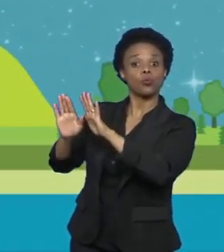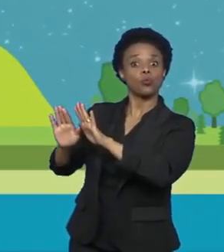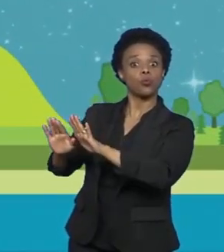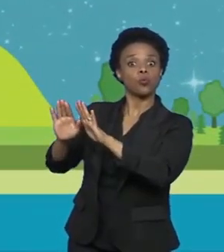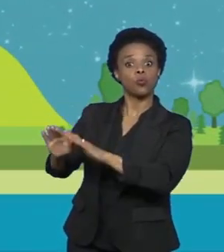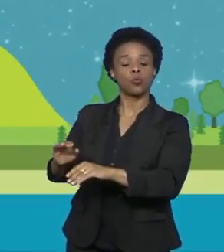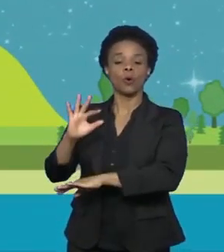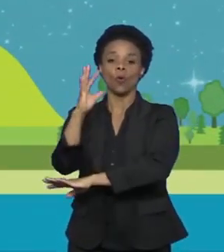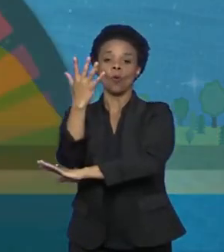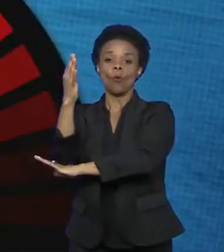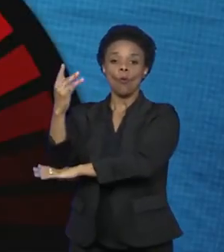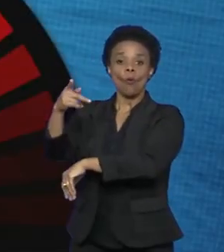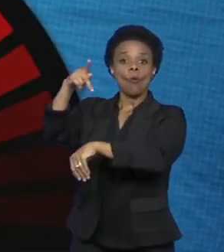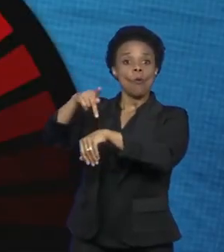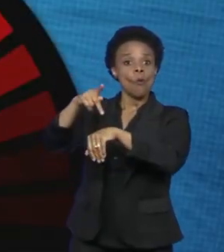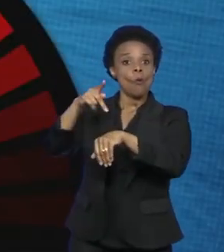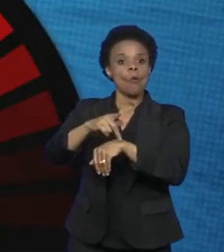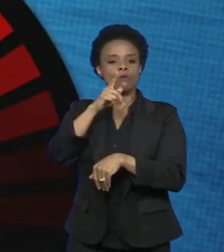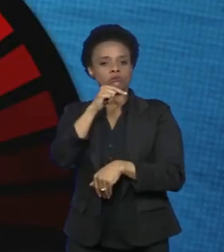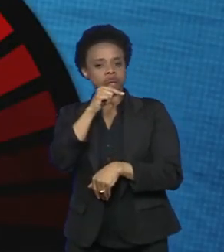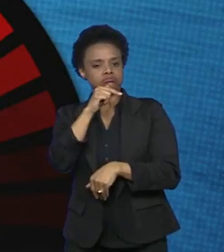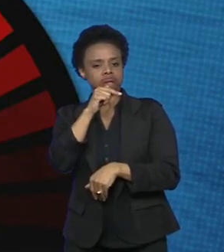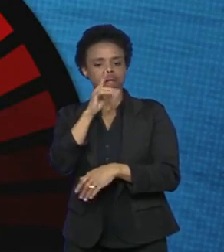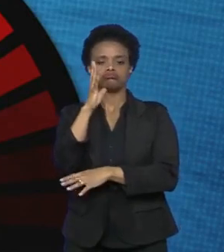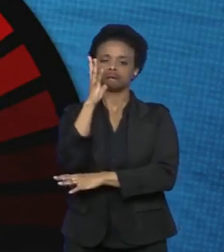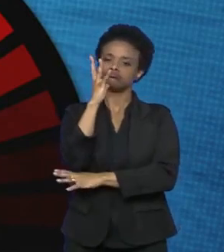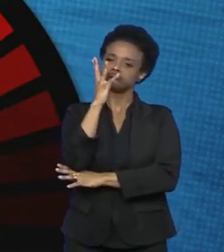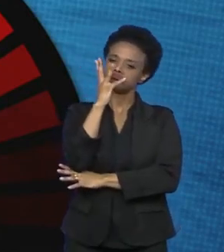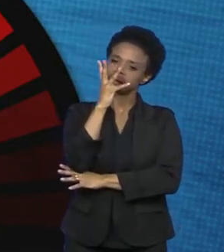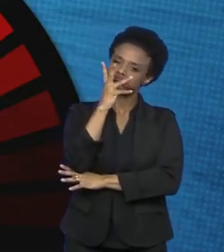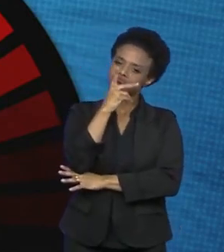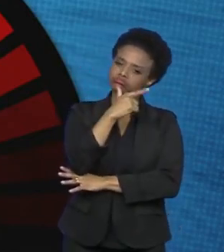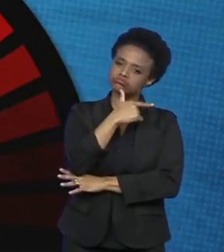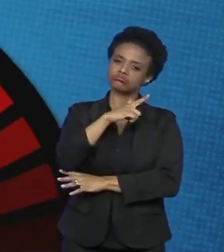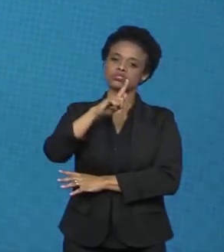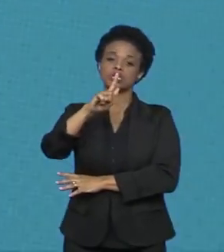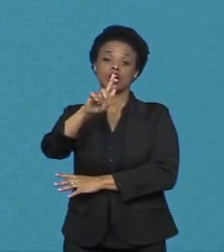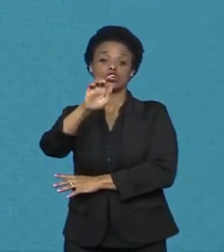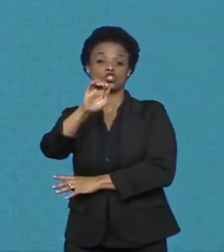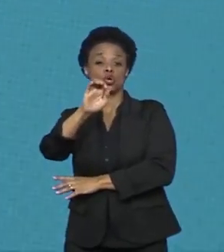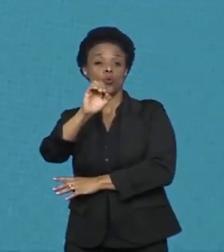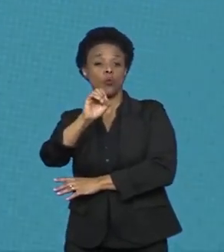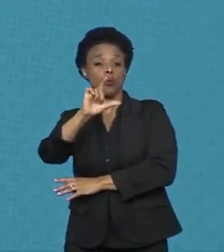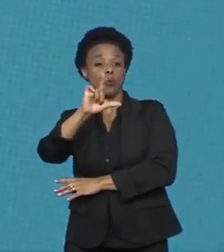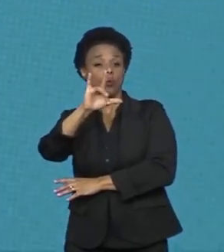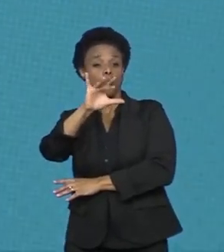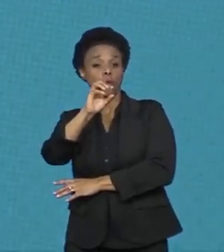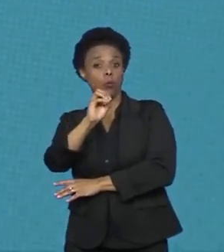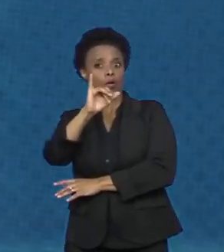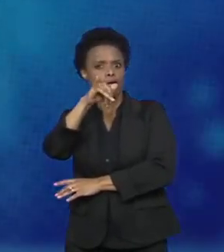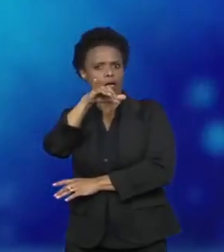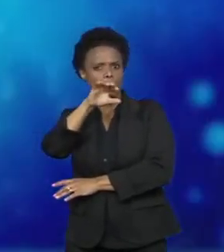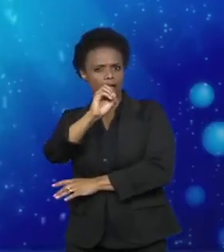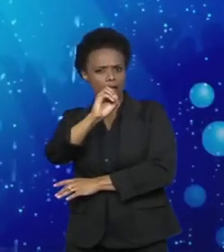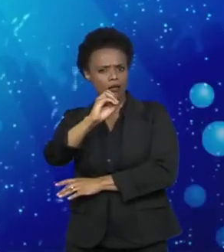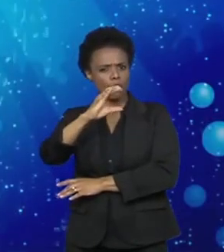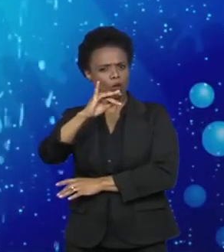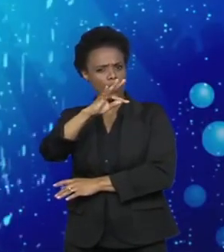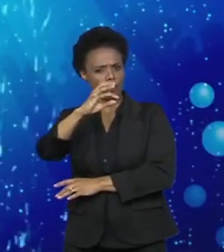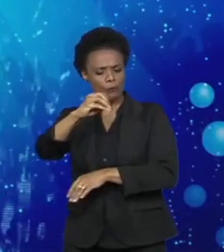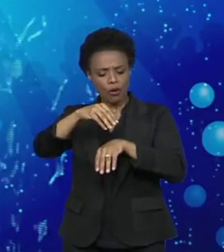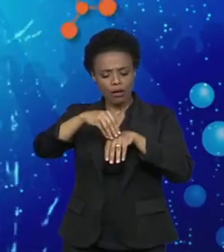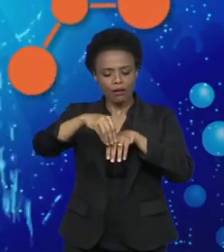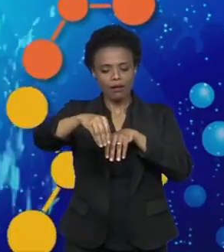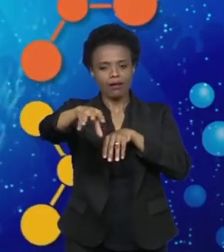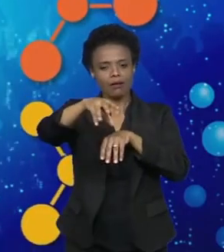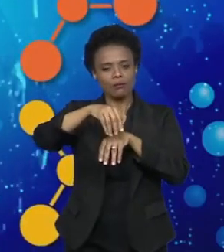plantas, rochas e água. Já no ciclo lento, também conhecido como geológico, os íons de carbono são carregados até os oceanos